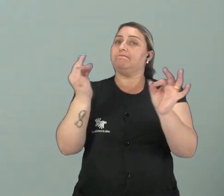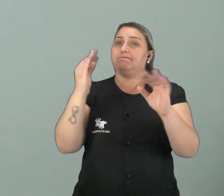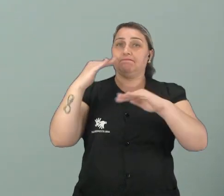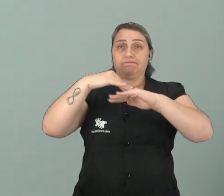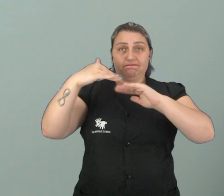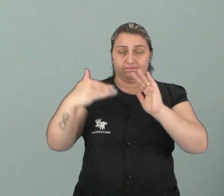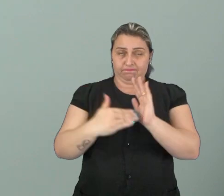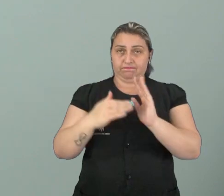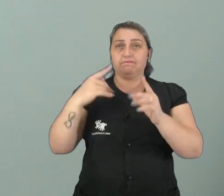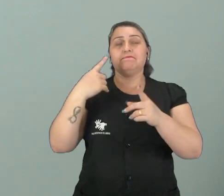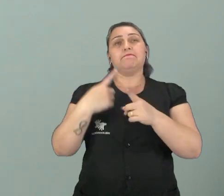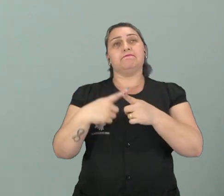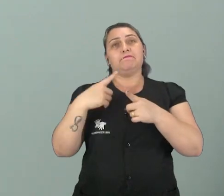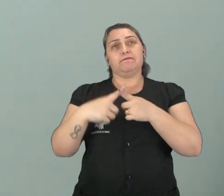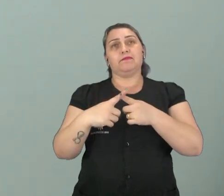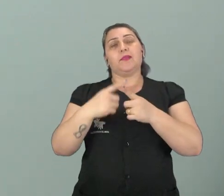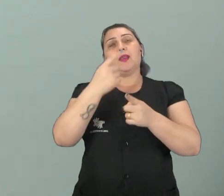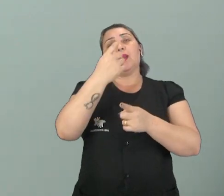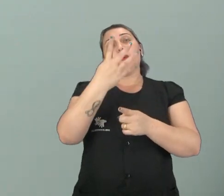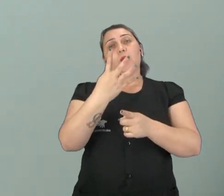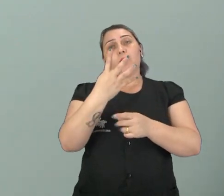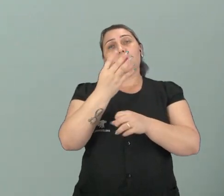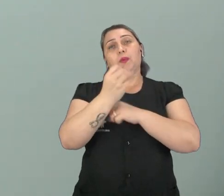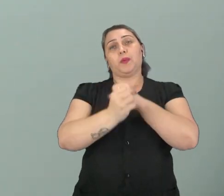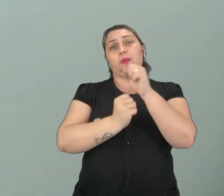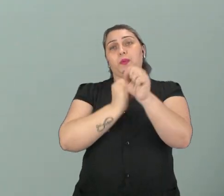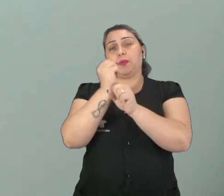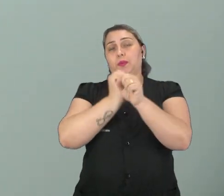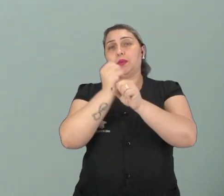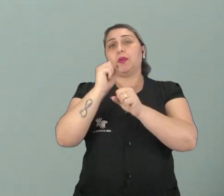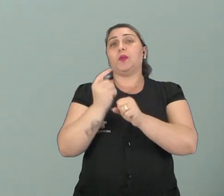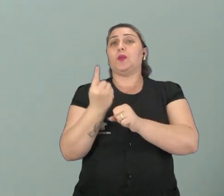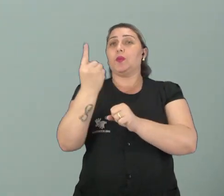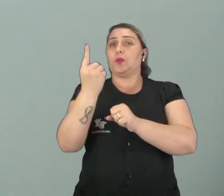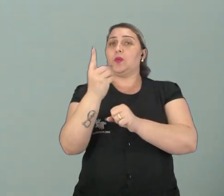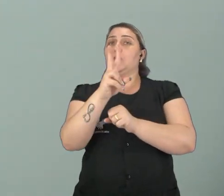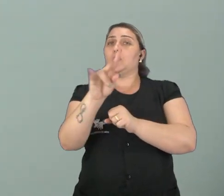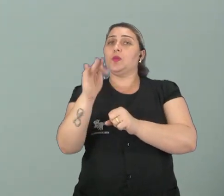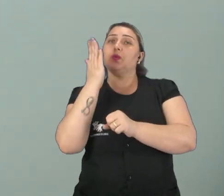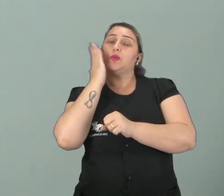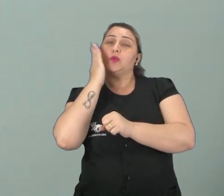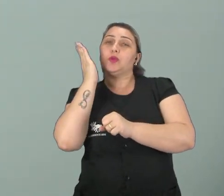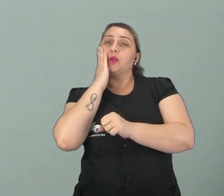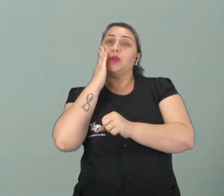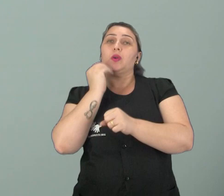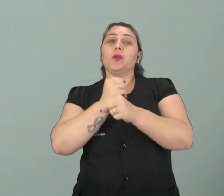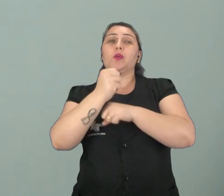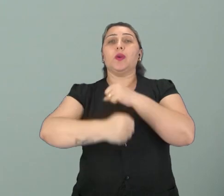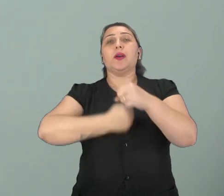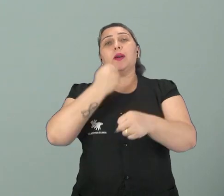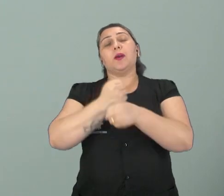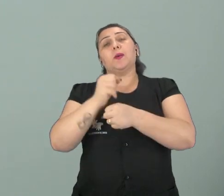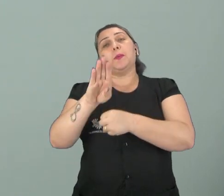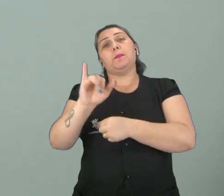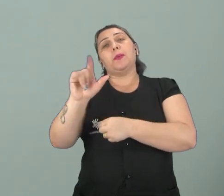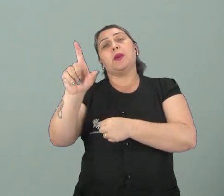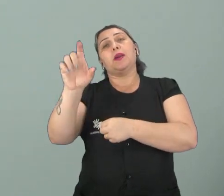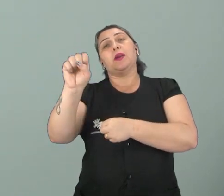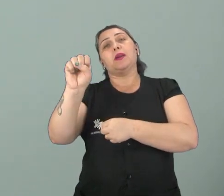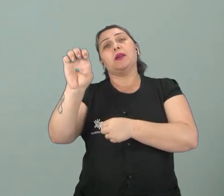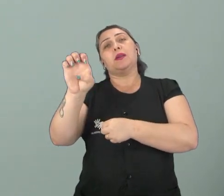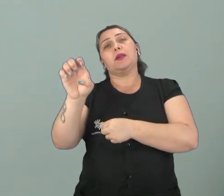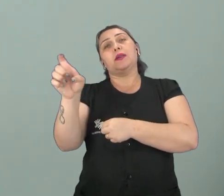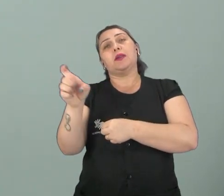fechadas. Até porque a cada 4 anos a gente tem um acréscimo de um dia, que seria aí o ano bissexto, né? Que seria